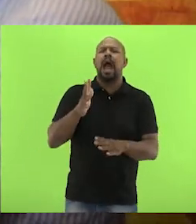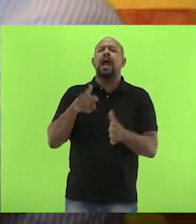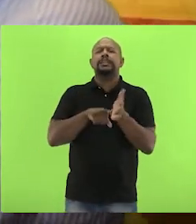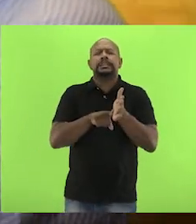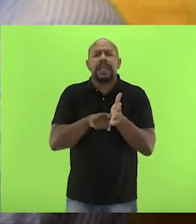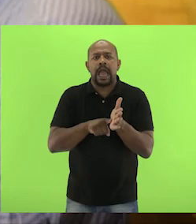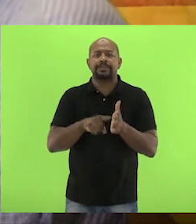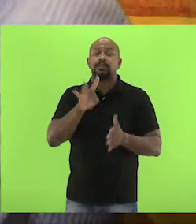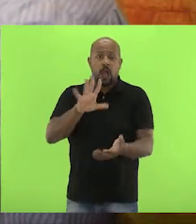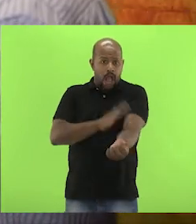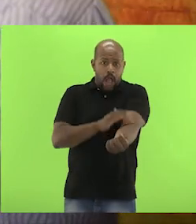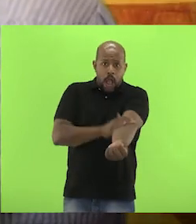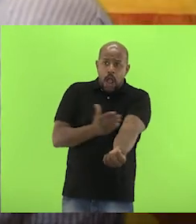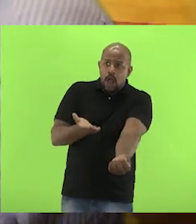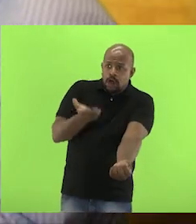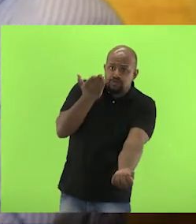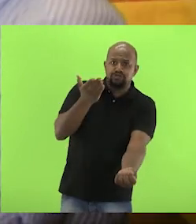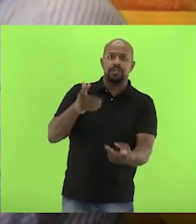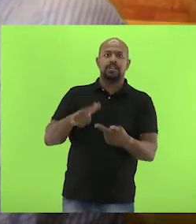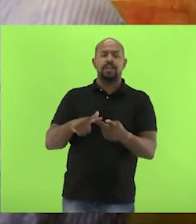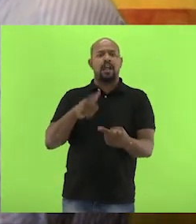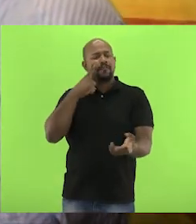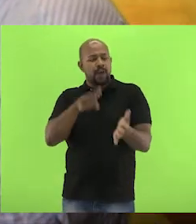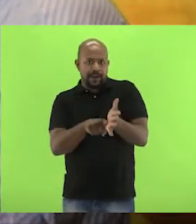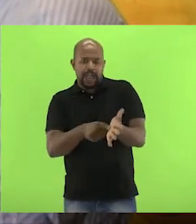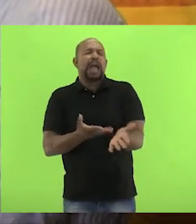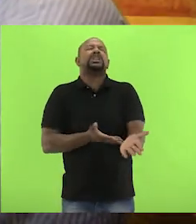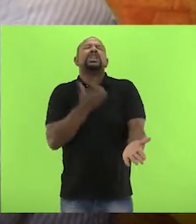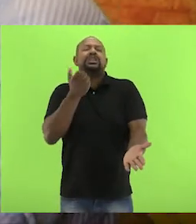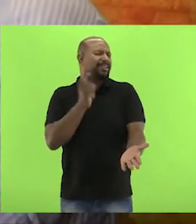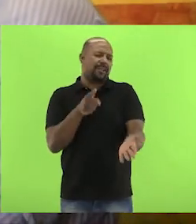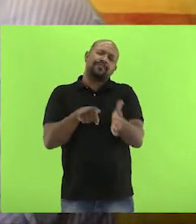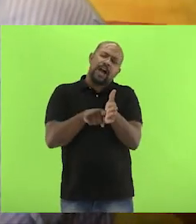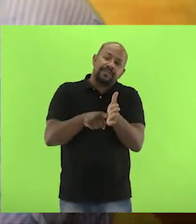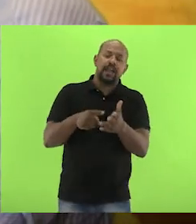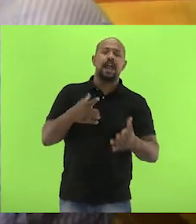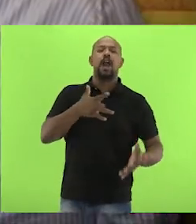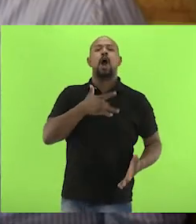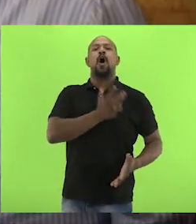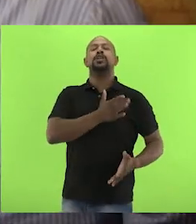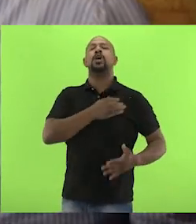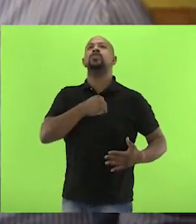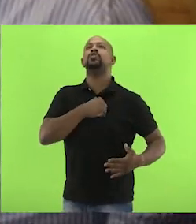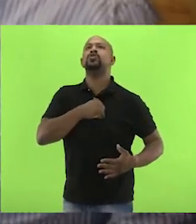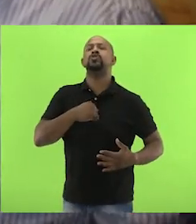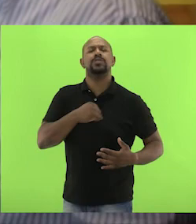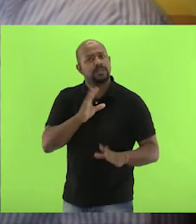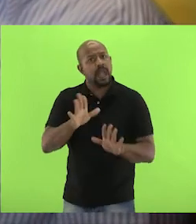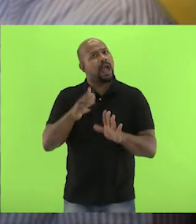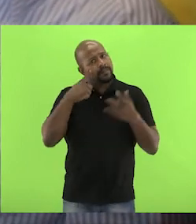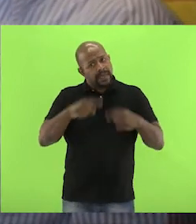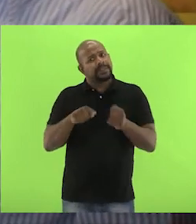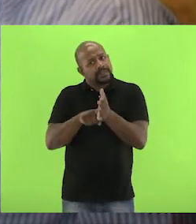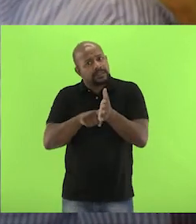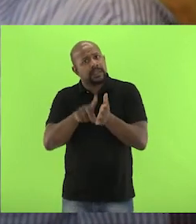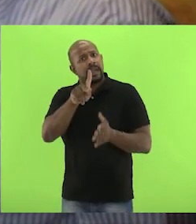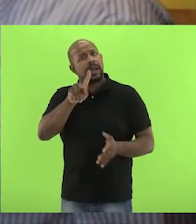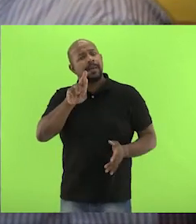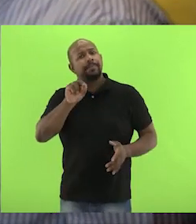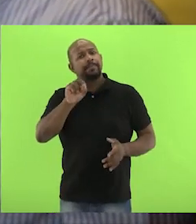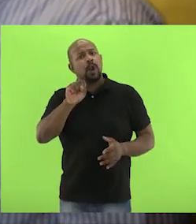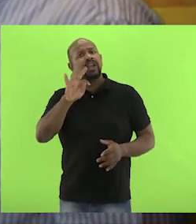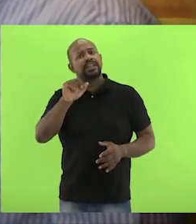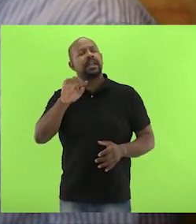só tirar a pressão, verificar a pressão, né? E escutar o coração. Não. Mas é pensando também nisso.